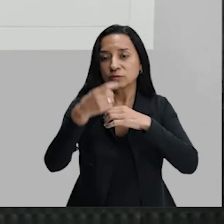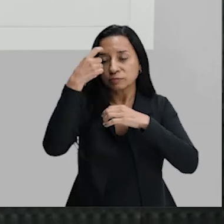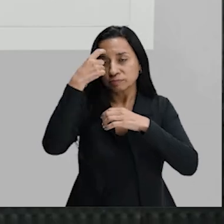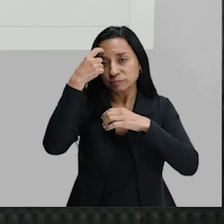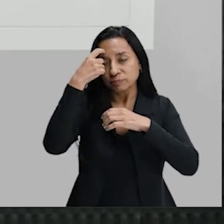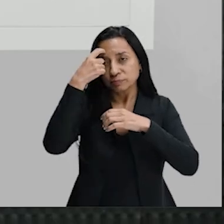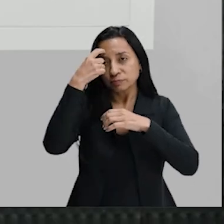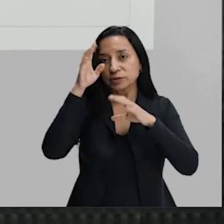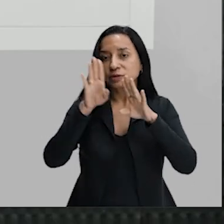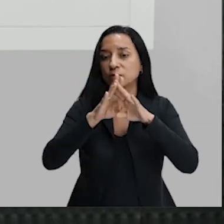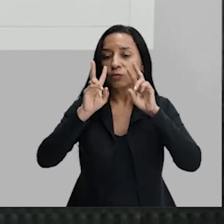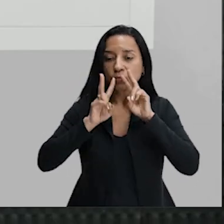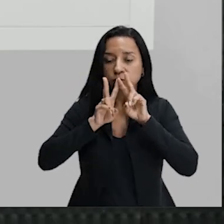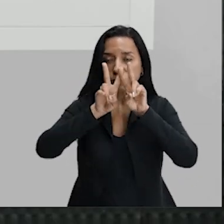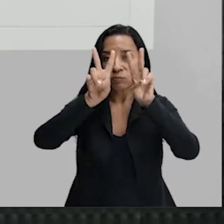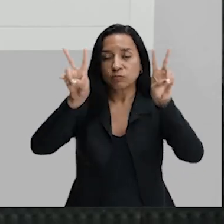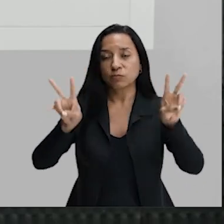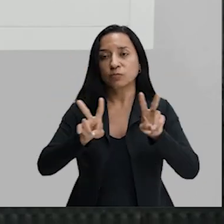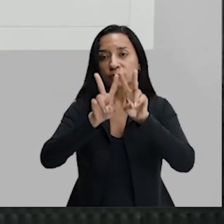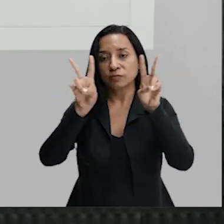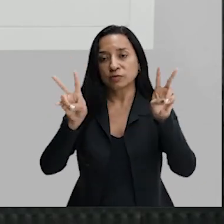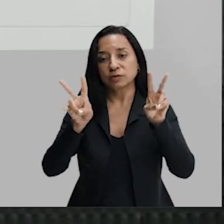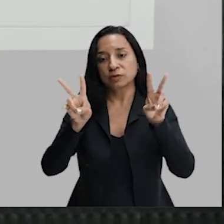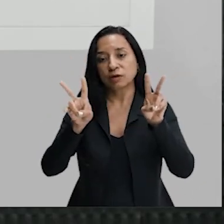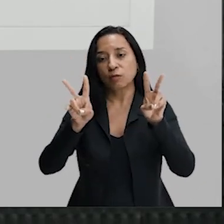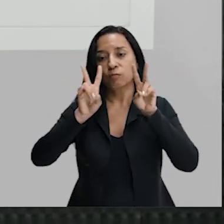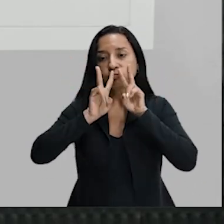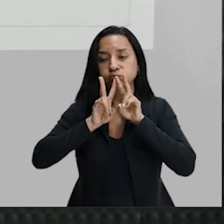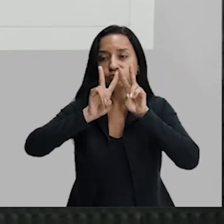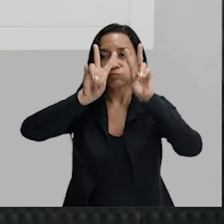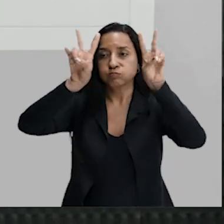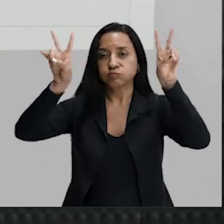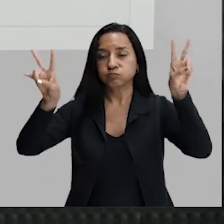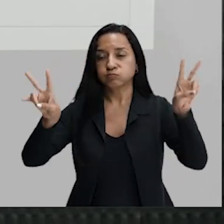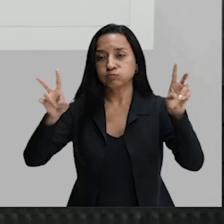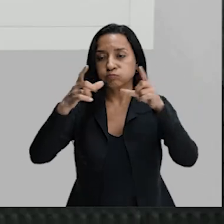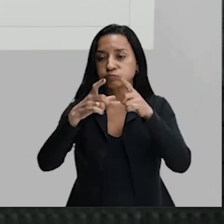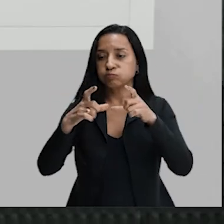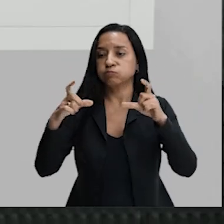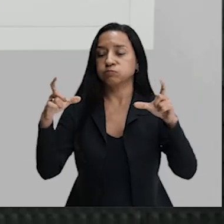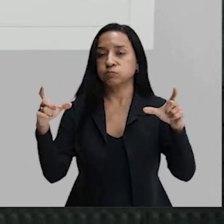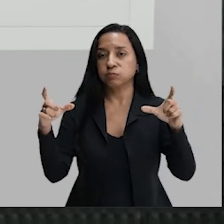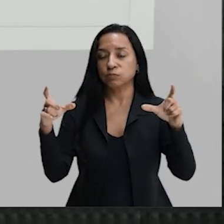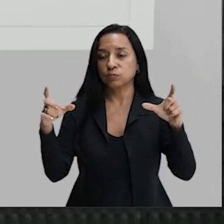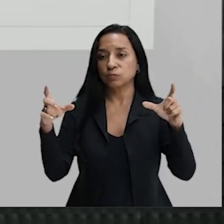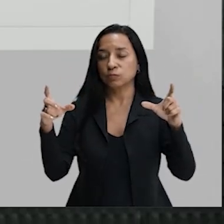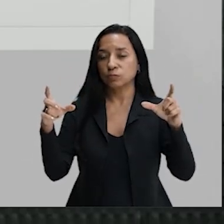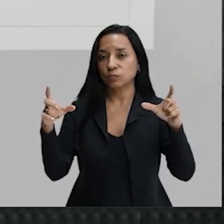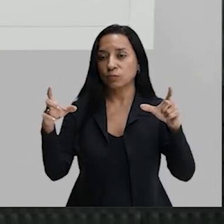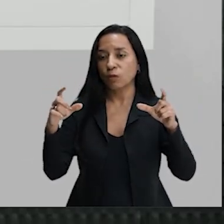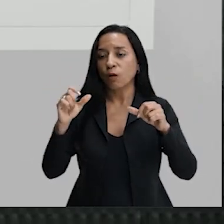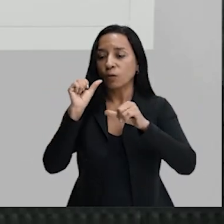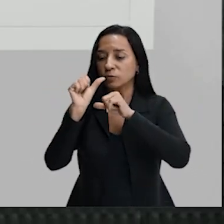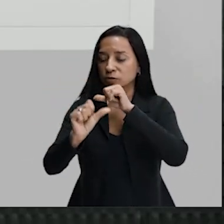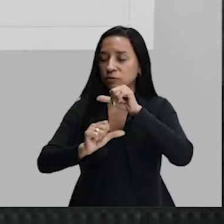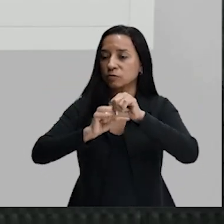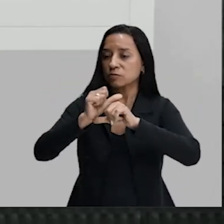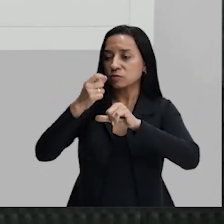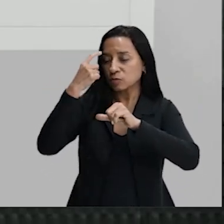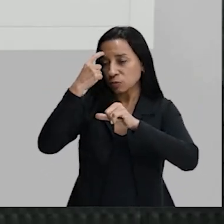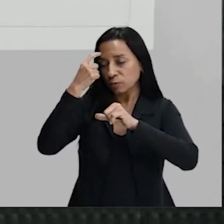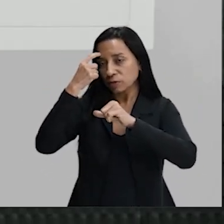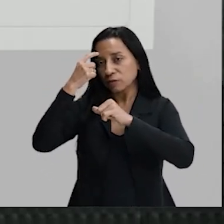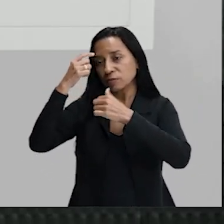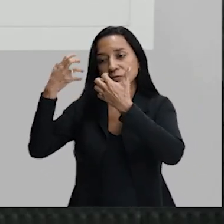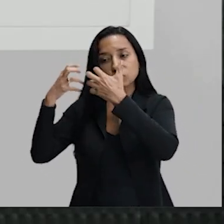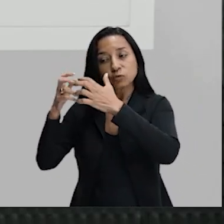pensamento e com a visão o máximo possível que eu alcançar com este pensamento contínuo, a